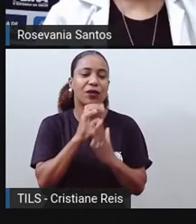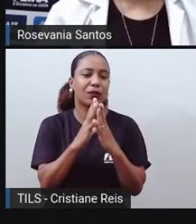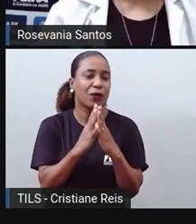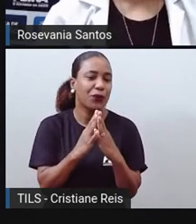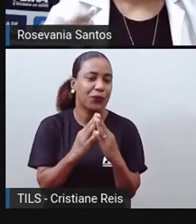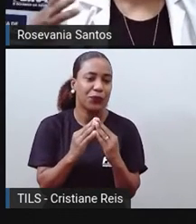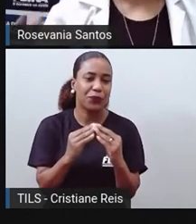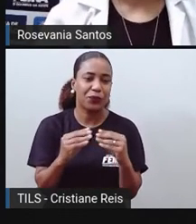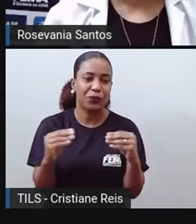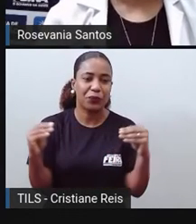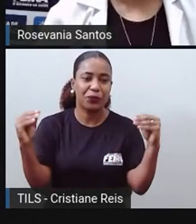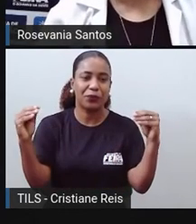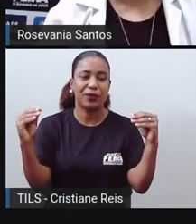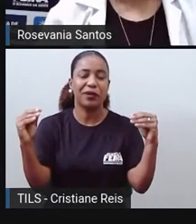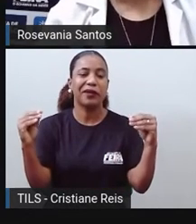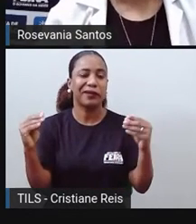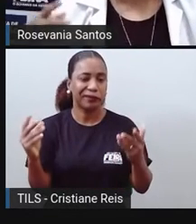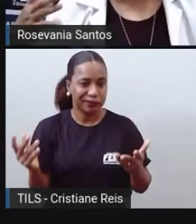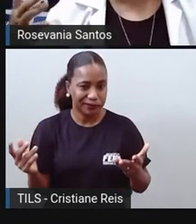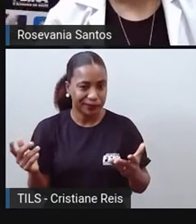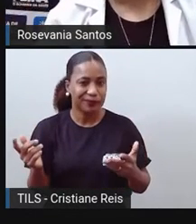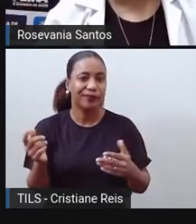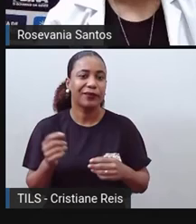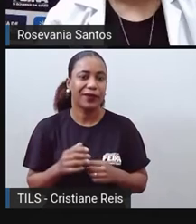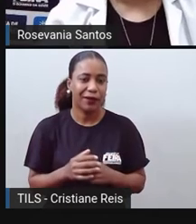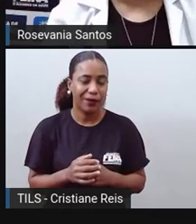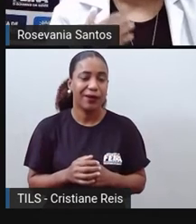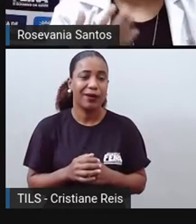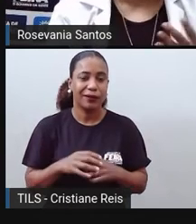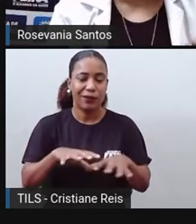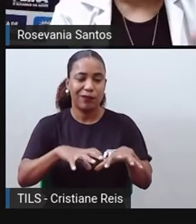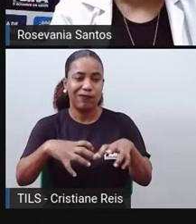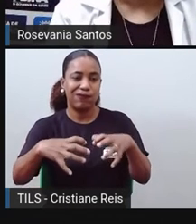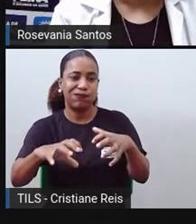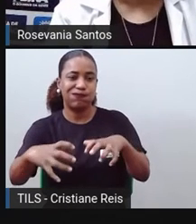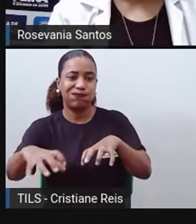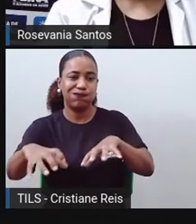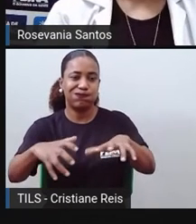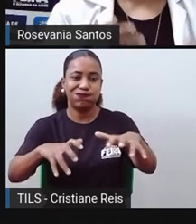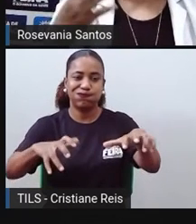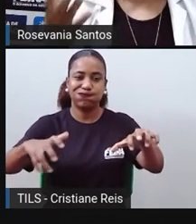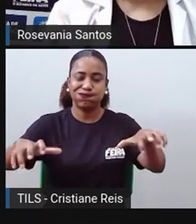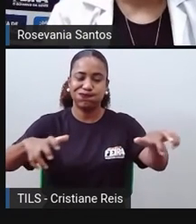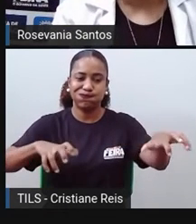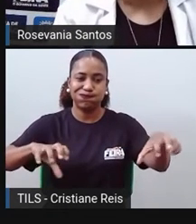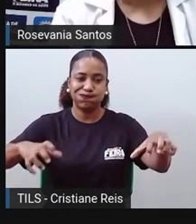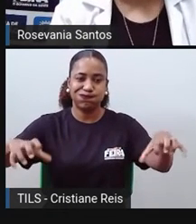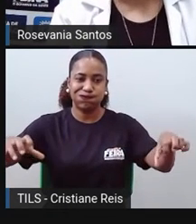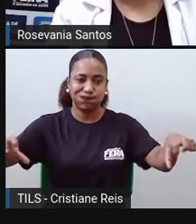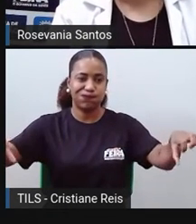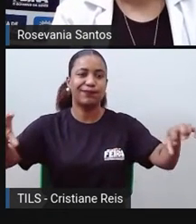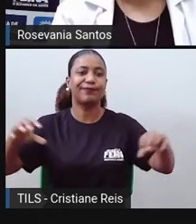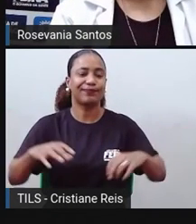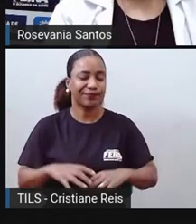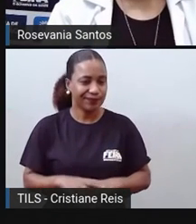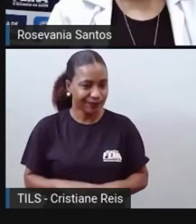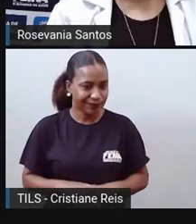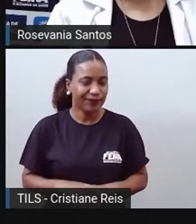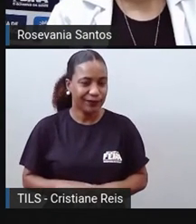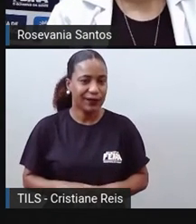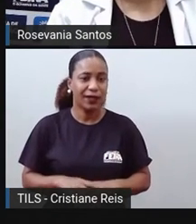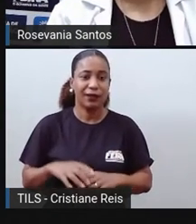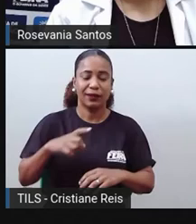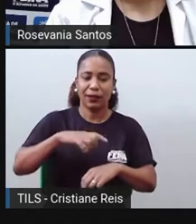marítima, porque se desprendem, formam grandes blocos que ficam à deriva no oceano, os famosos icebergs, né?